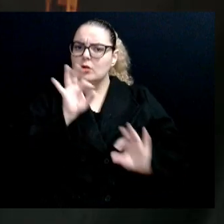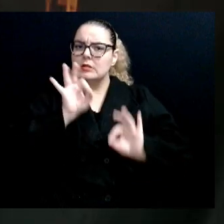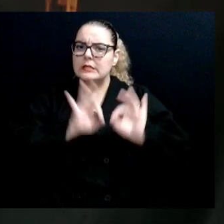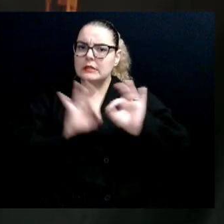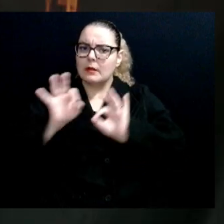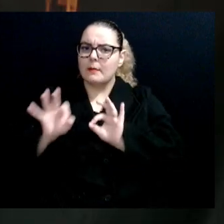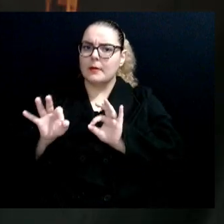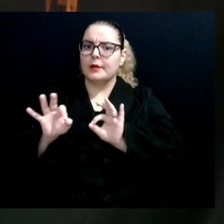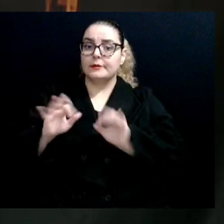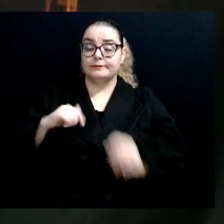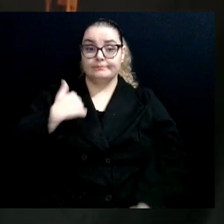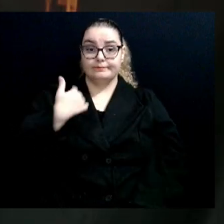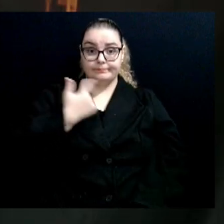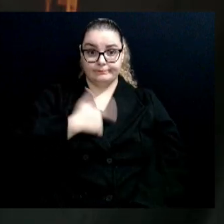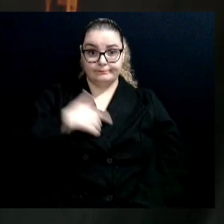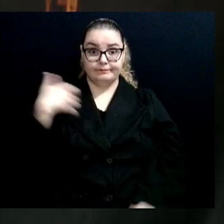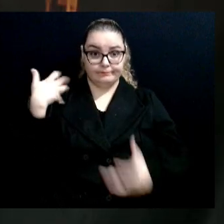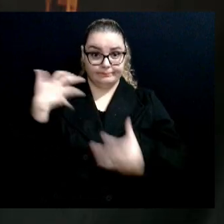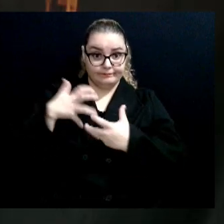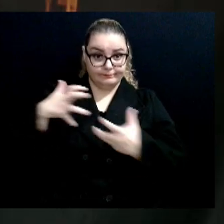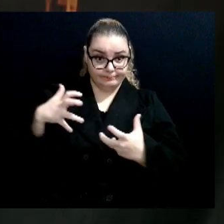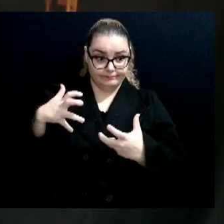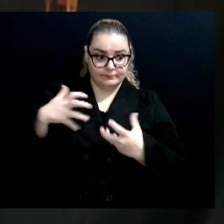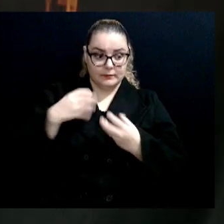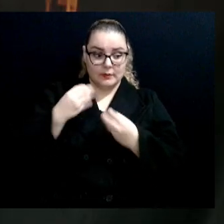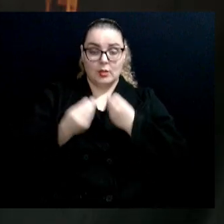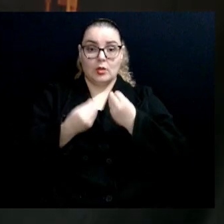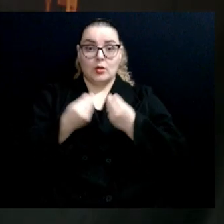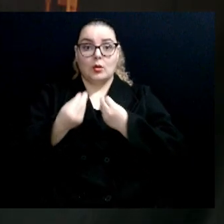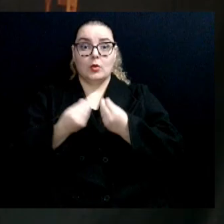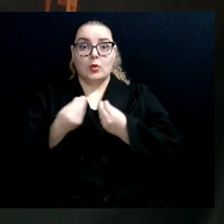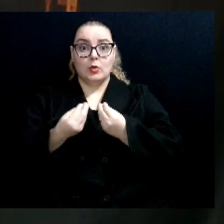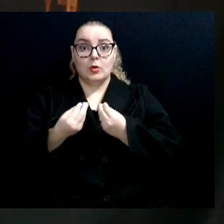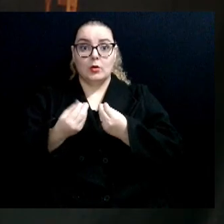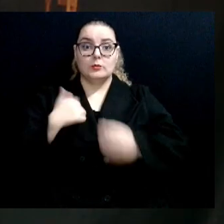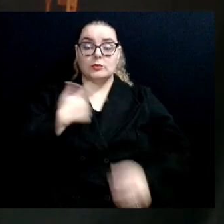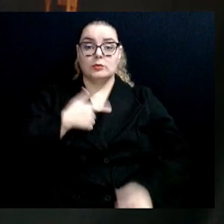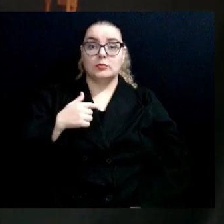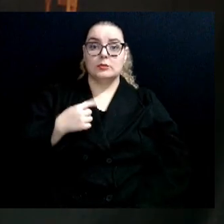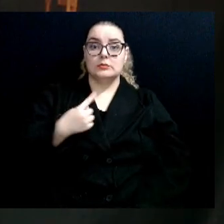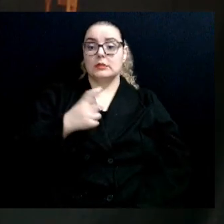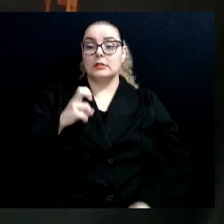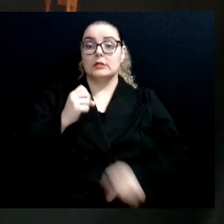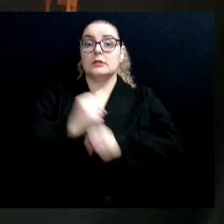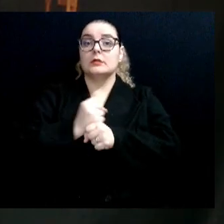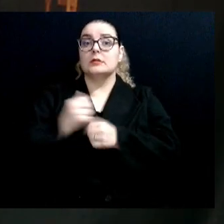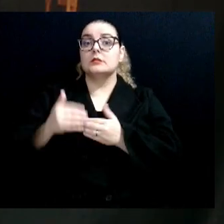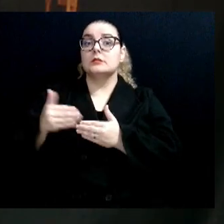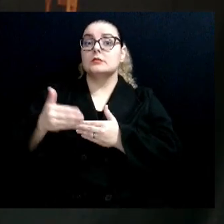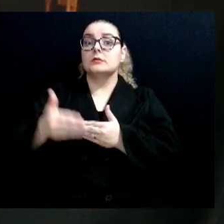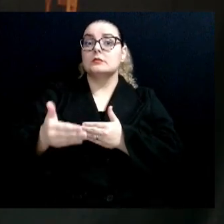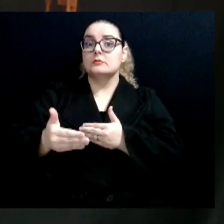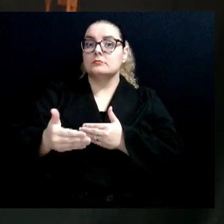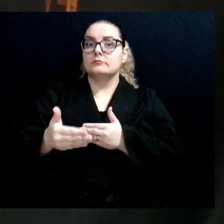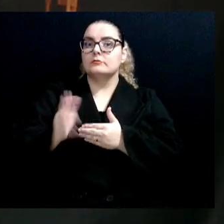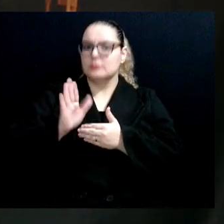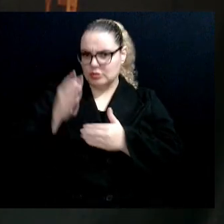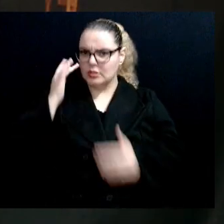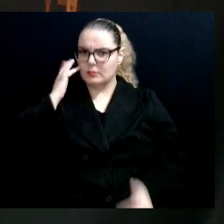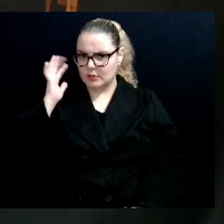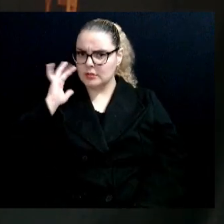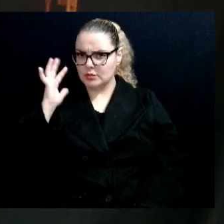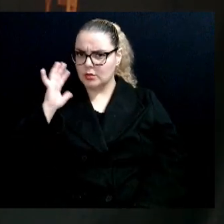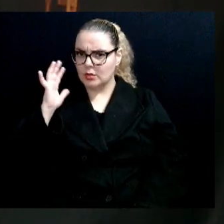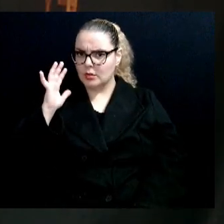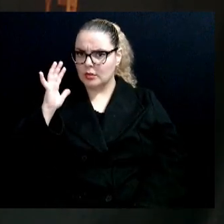nosso envelhecimento? Como é que será que estaremos daqui a 15 anos? Já passou pela sua cabeça? Já parou para pensar